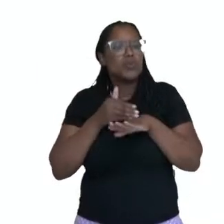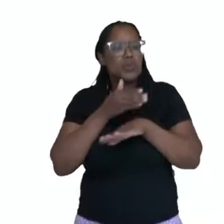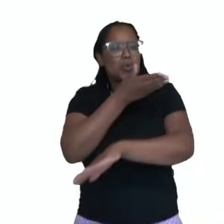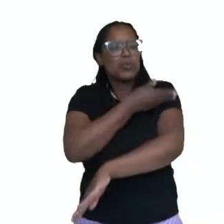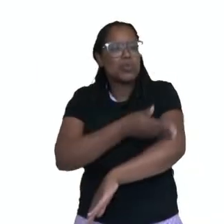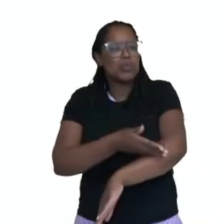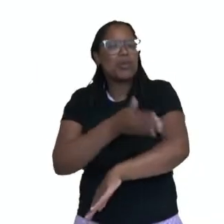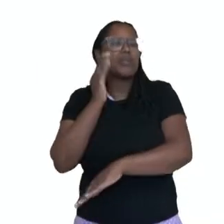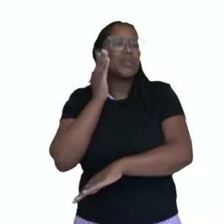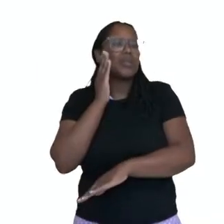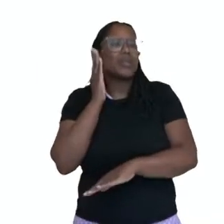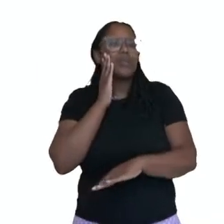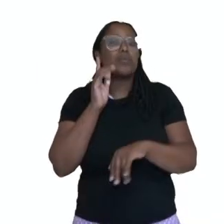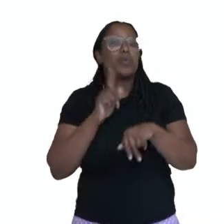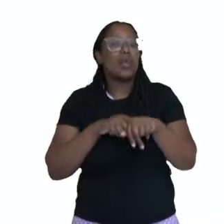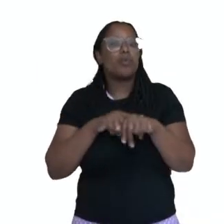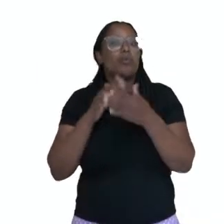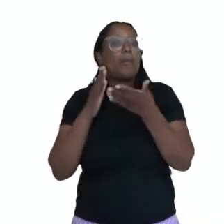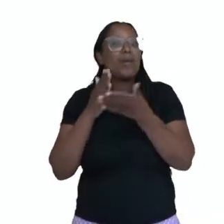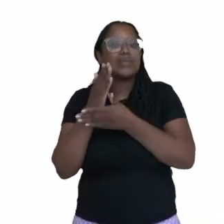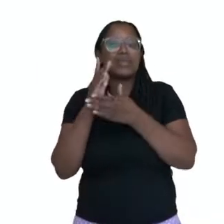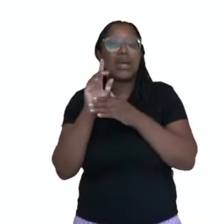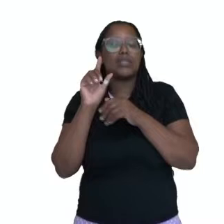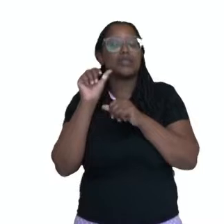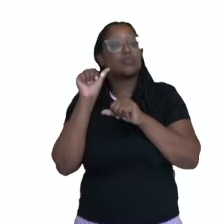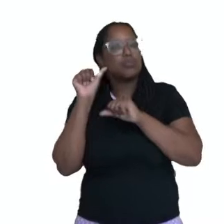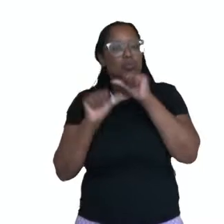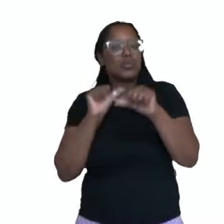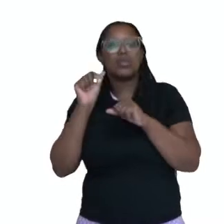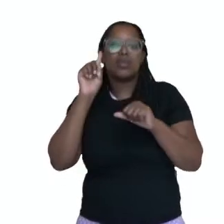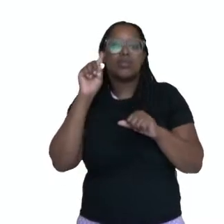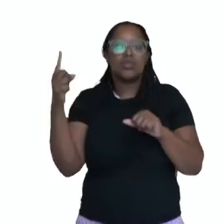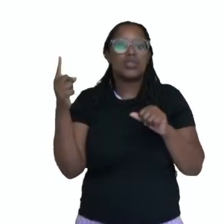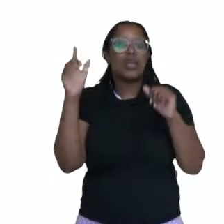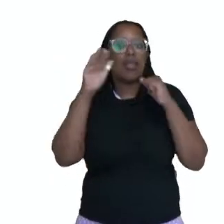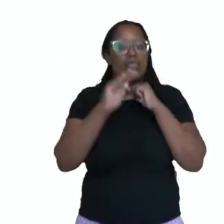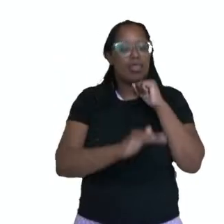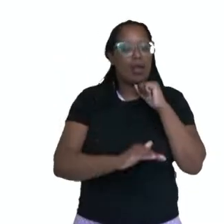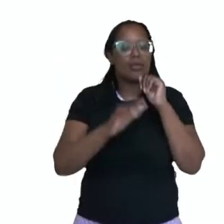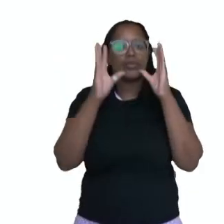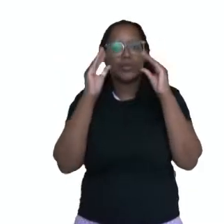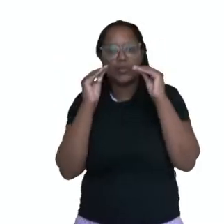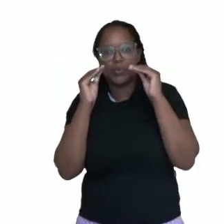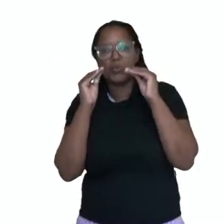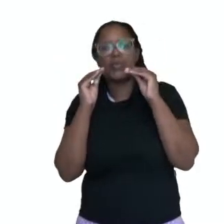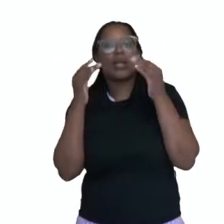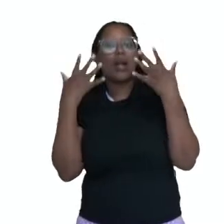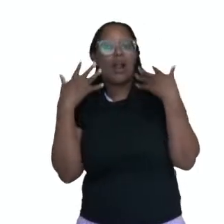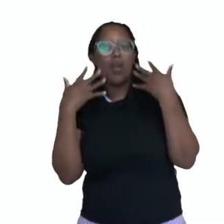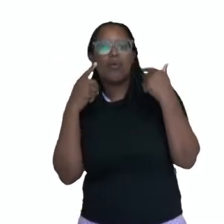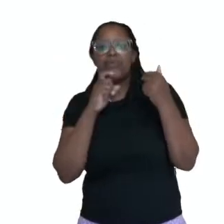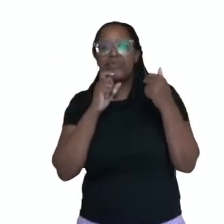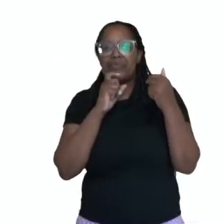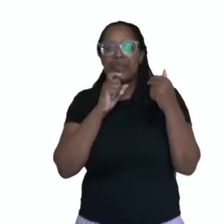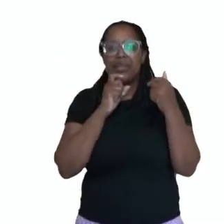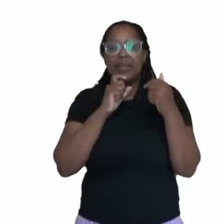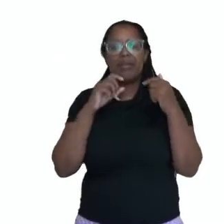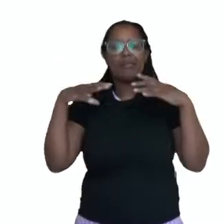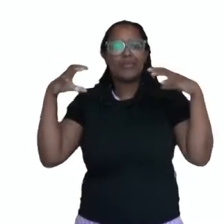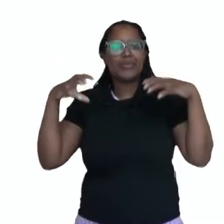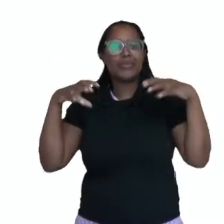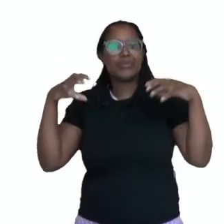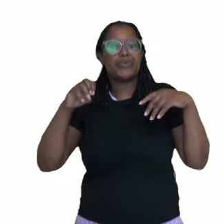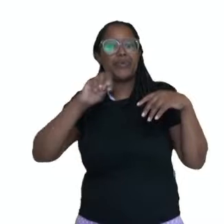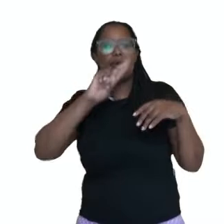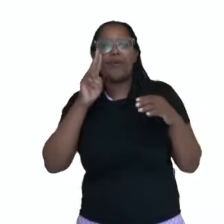uma passagem e mudança. Dia, tarde, noite, primavera, verão, outono, inverno,